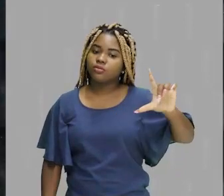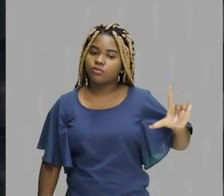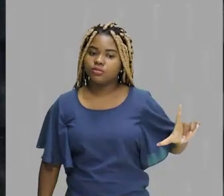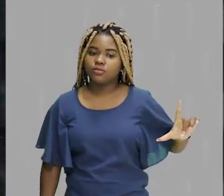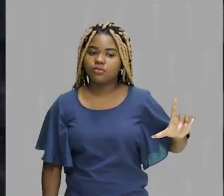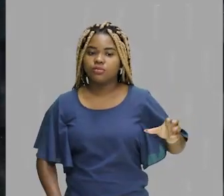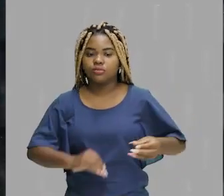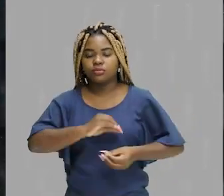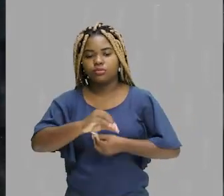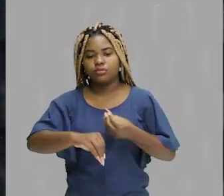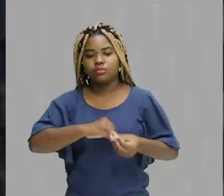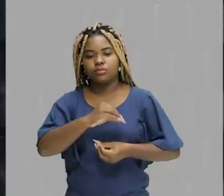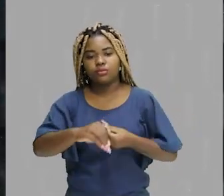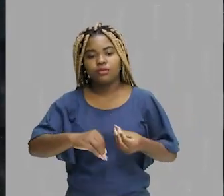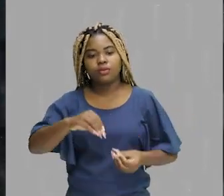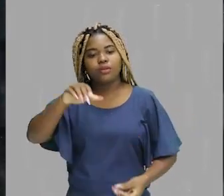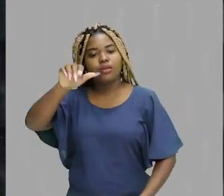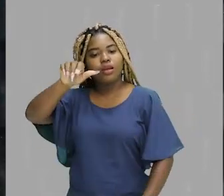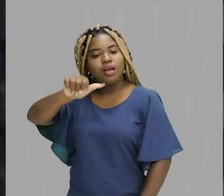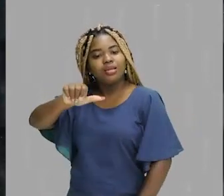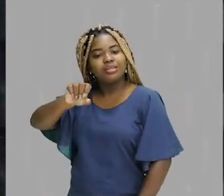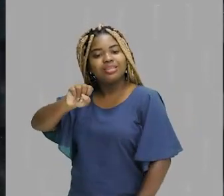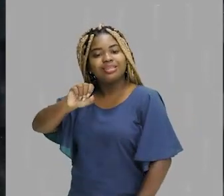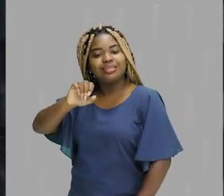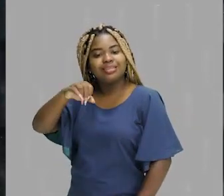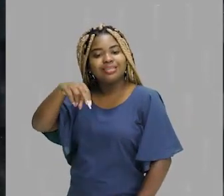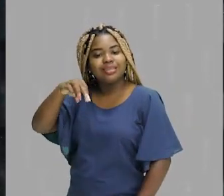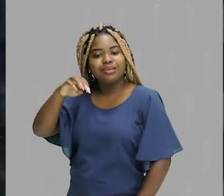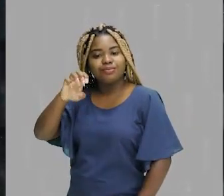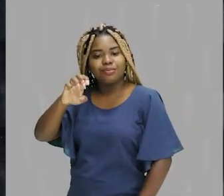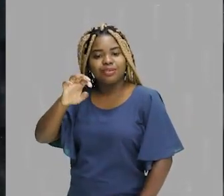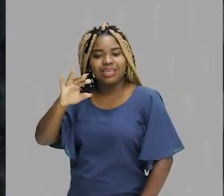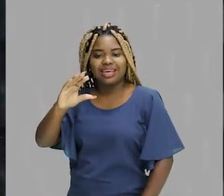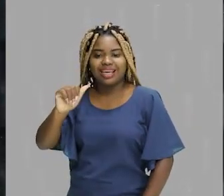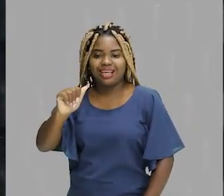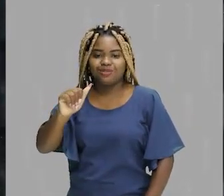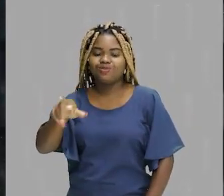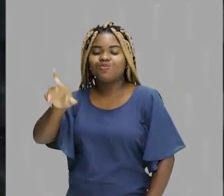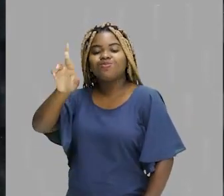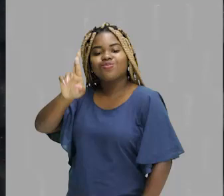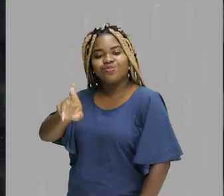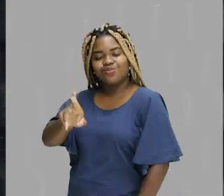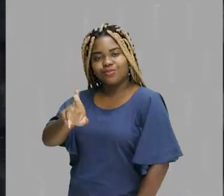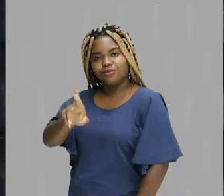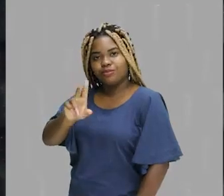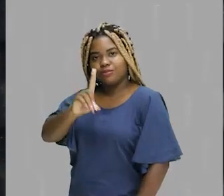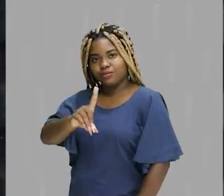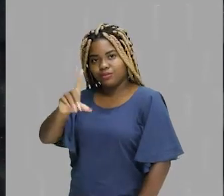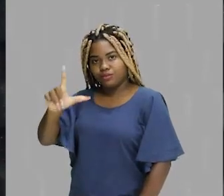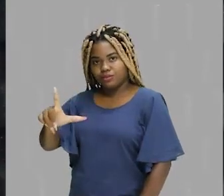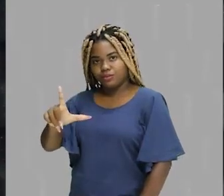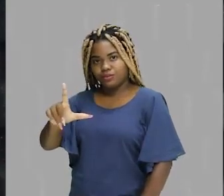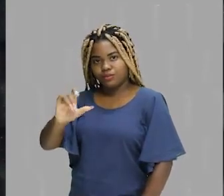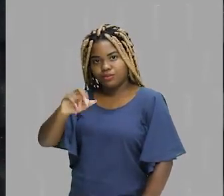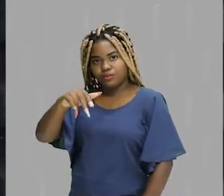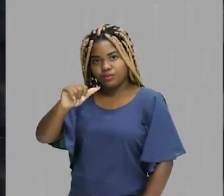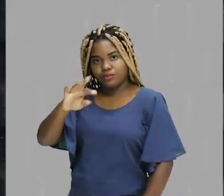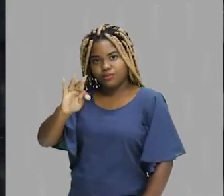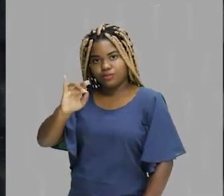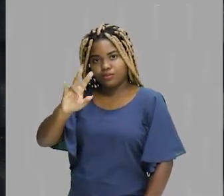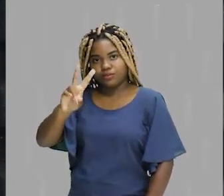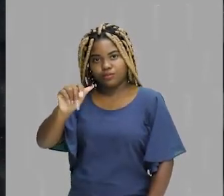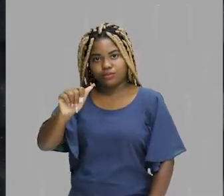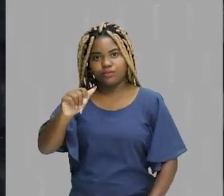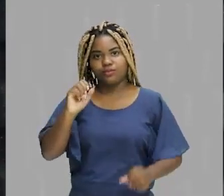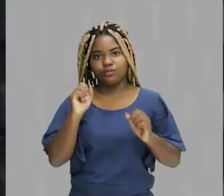uma mistura racêmica, e a mistura racêmica ela é opticamente inativa,